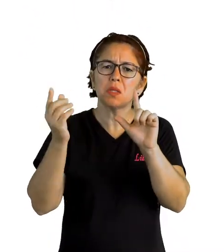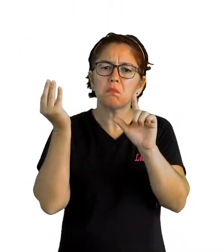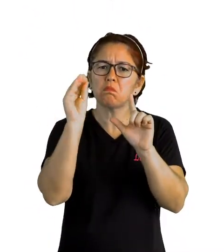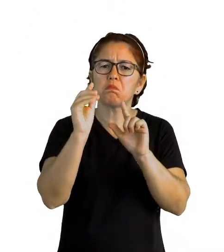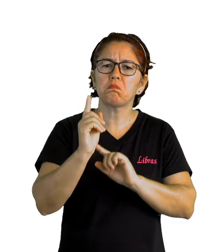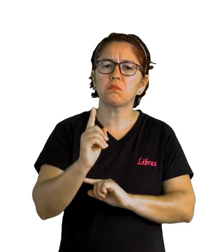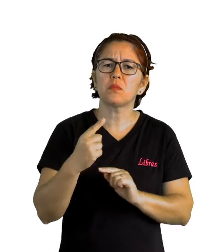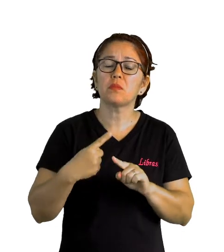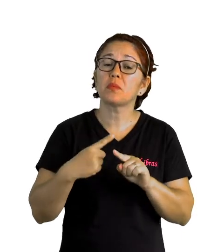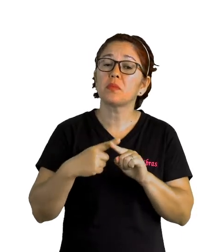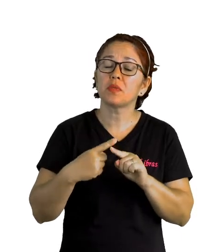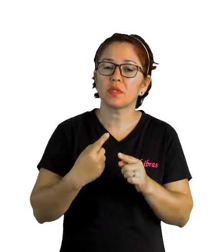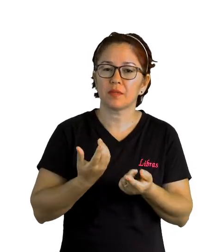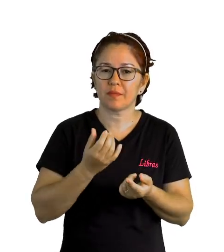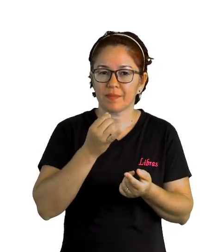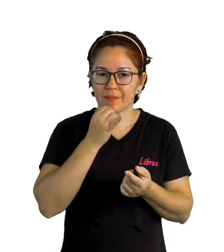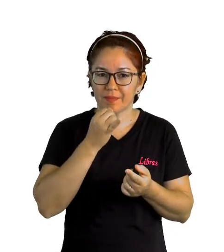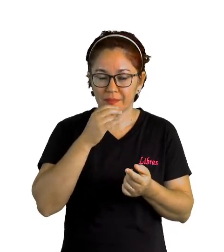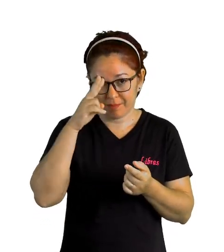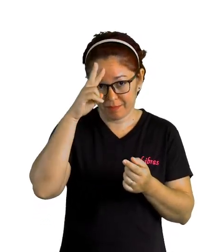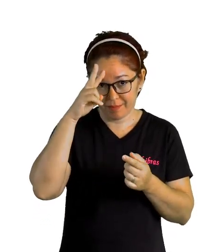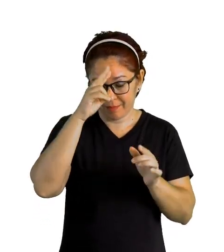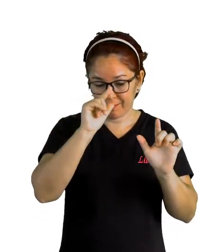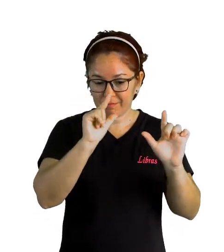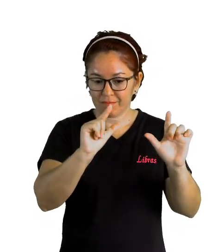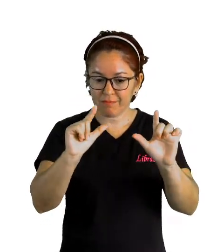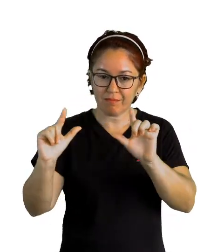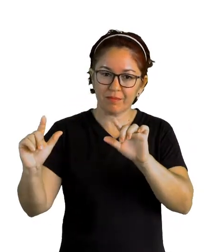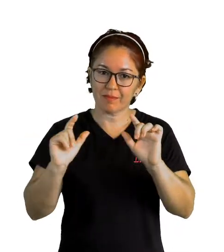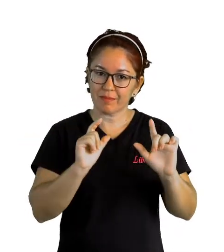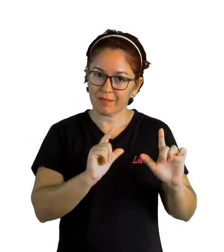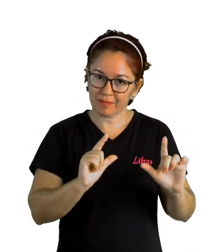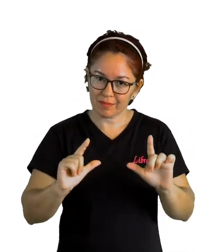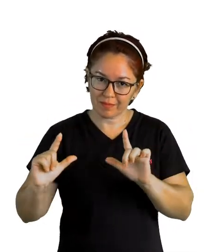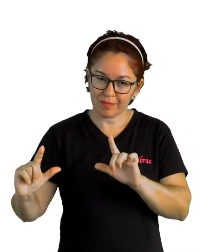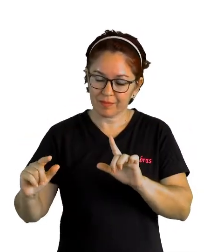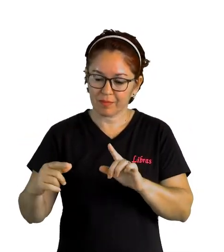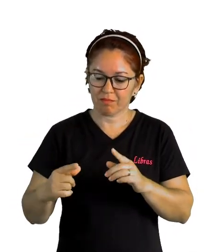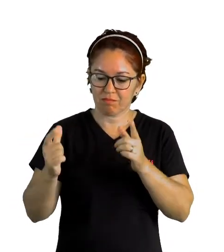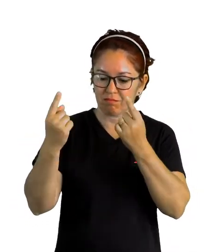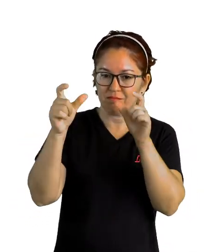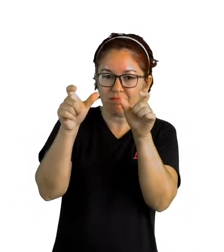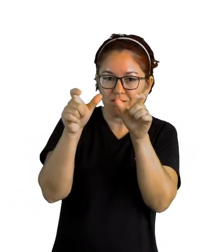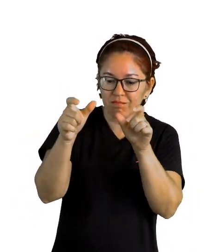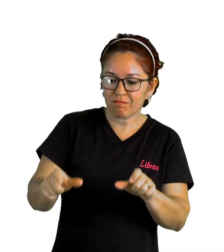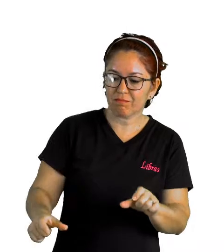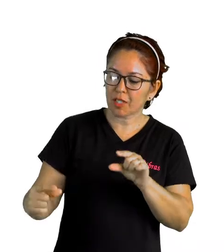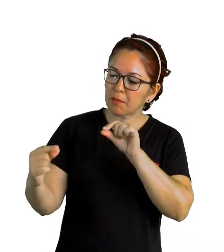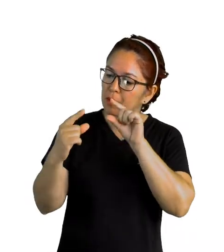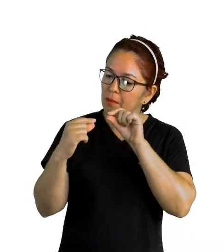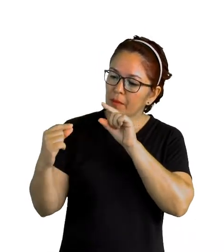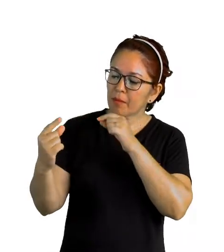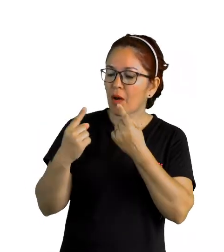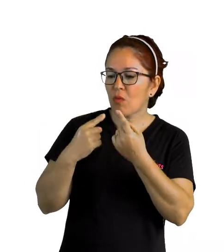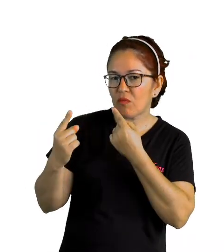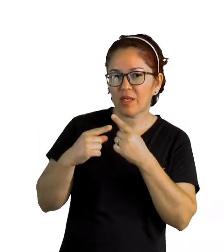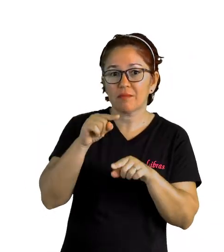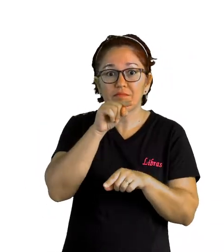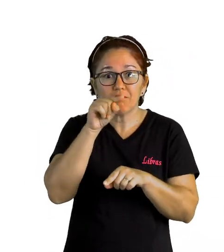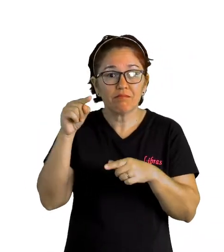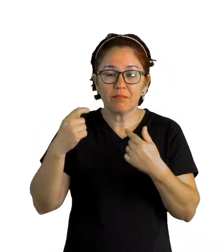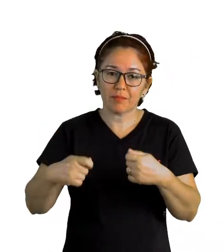travessão porque os personagens aparecem falando. E por que não tem narrador? Não